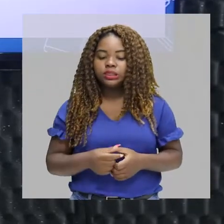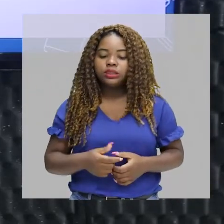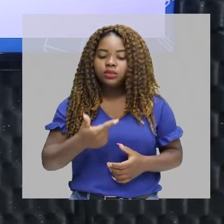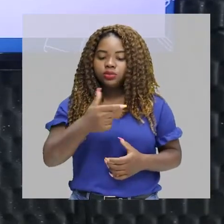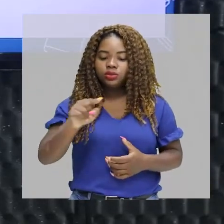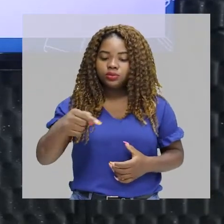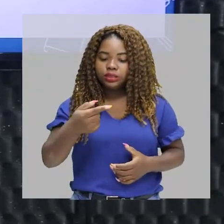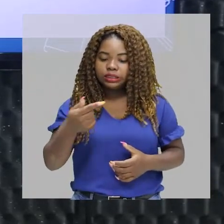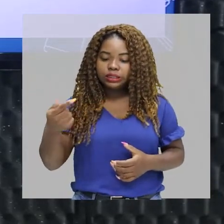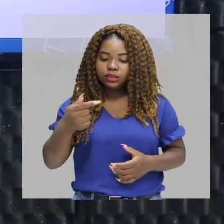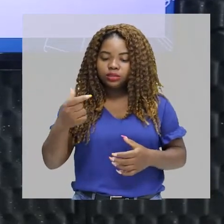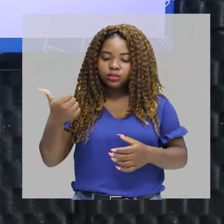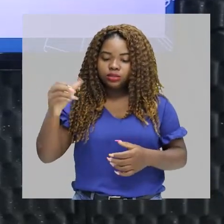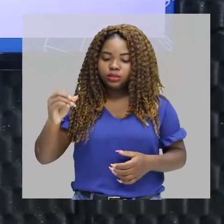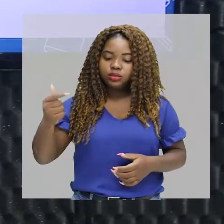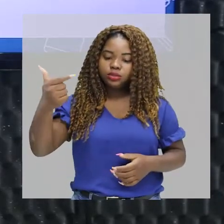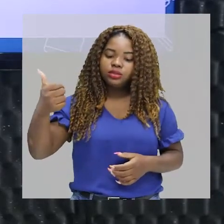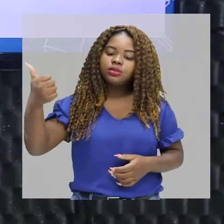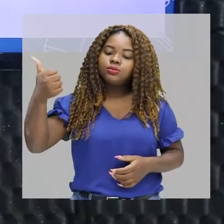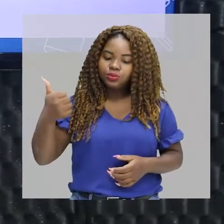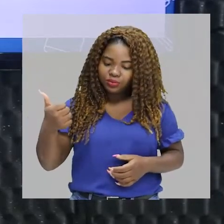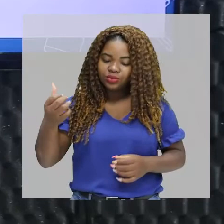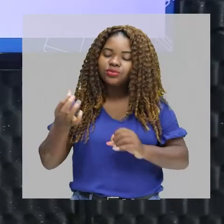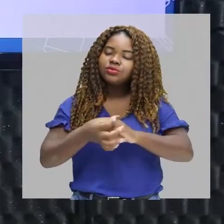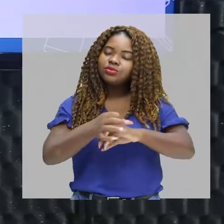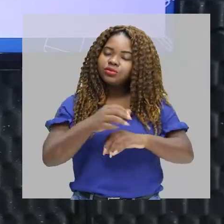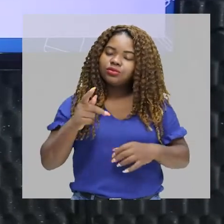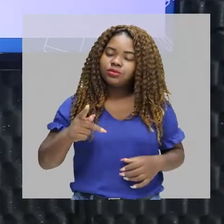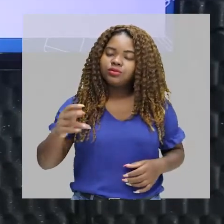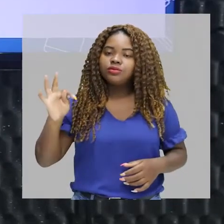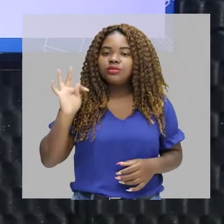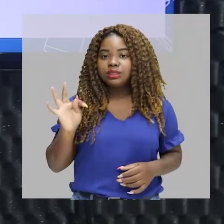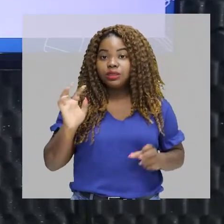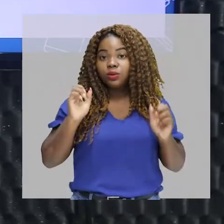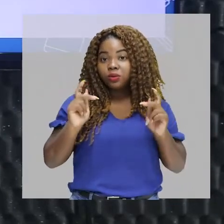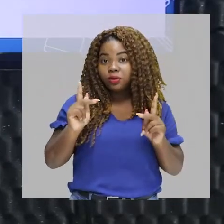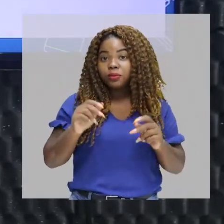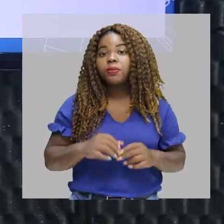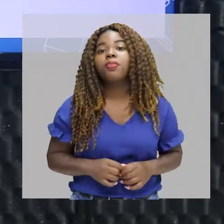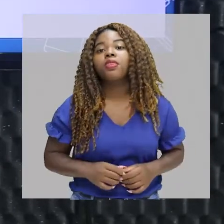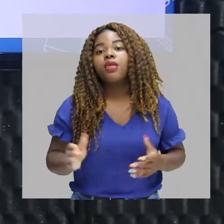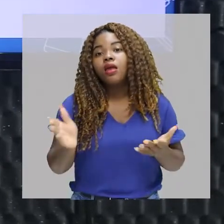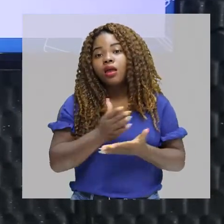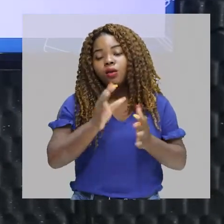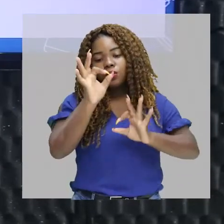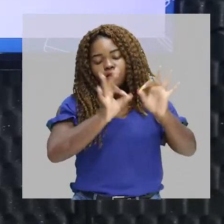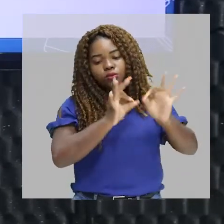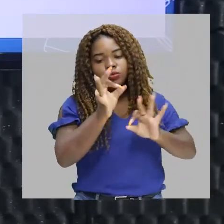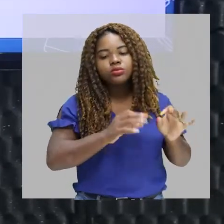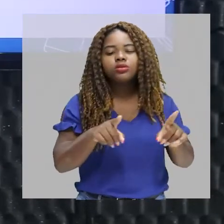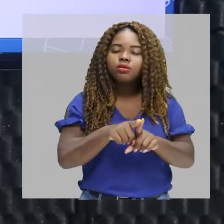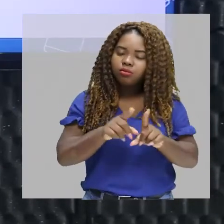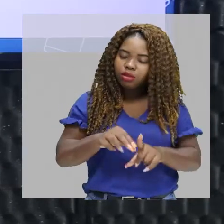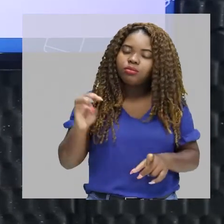2,77 vezes 10 elevado a 21 átomos de platina. Show? Alguns cálculos, um pouquinho de